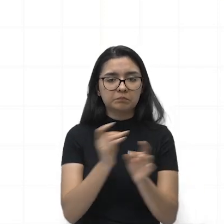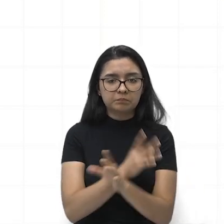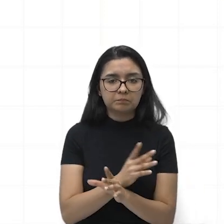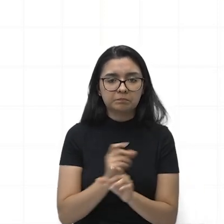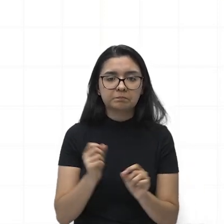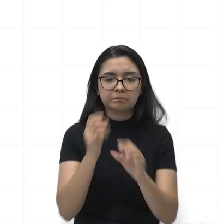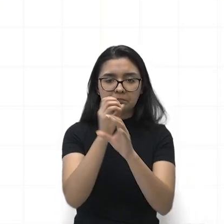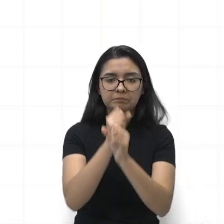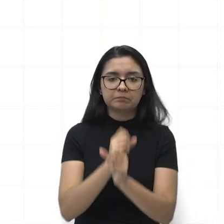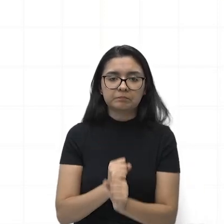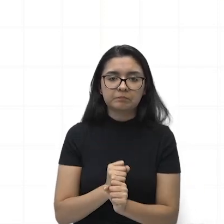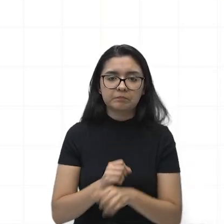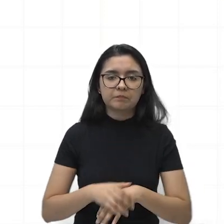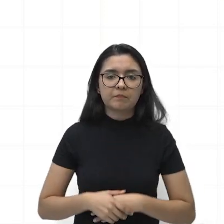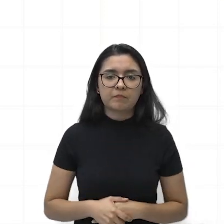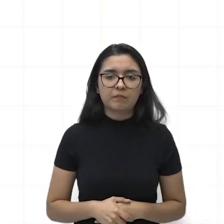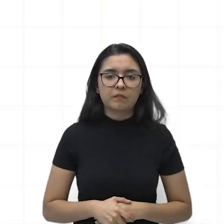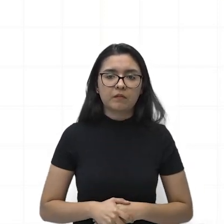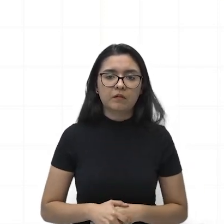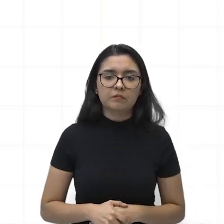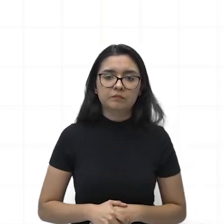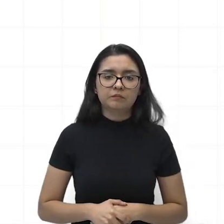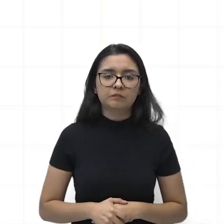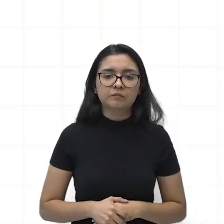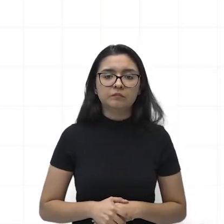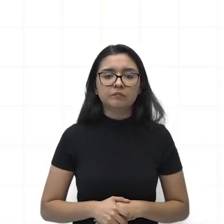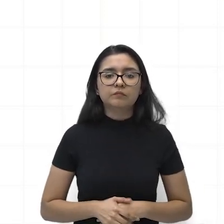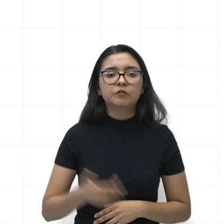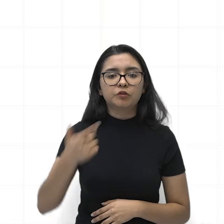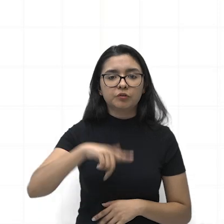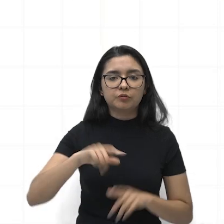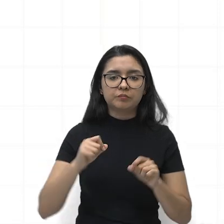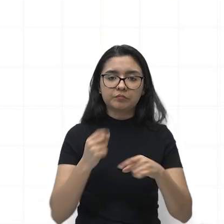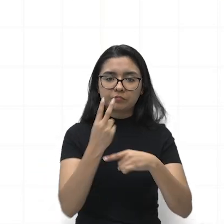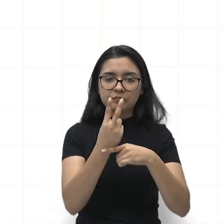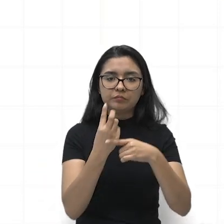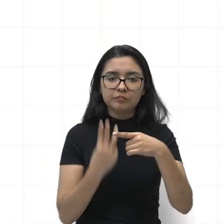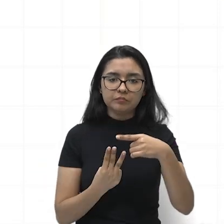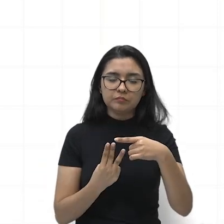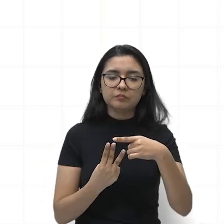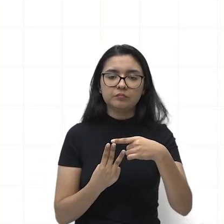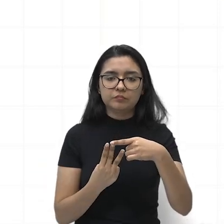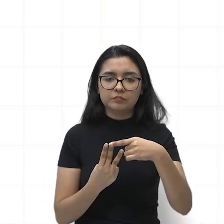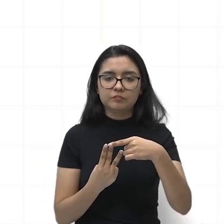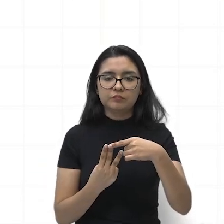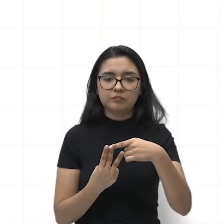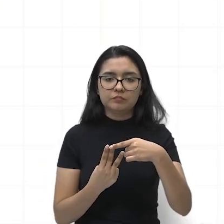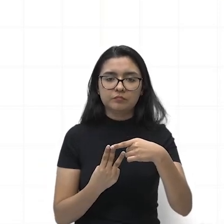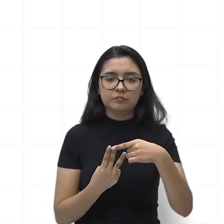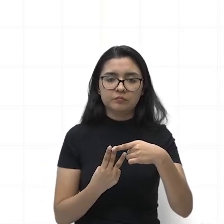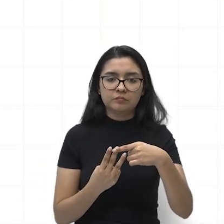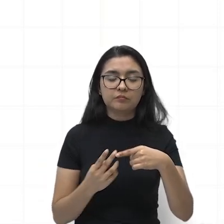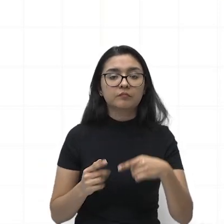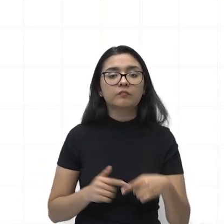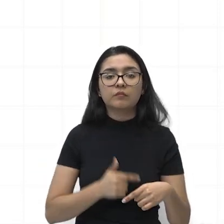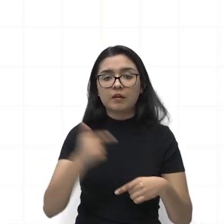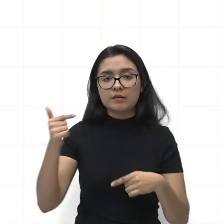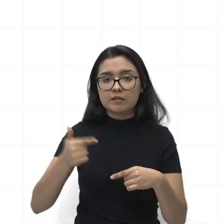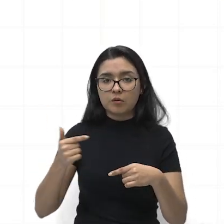vamos trocar a cor do pincel aqui, vamos lá, repetir a primeira, 2/3. A segunda, nós